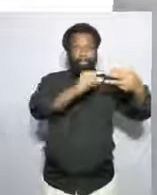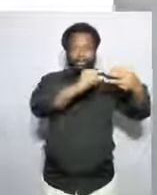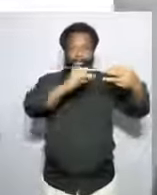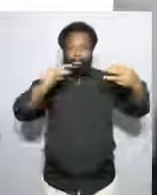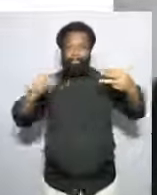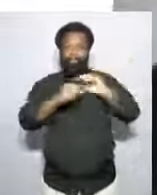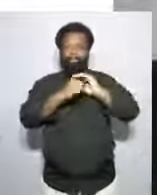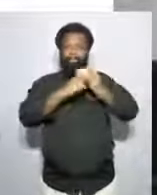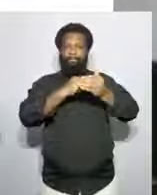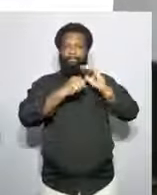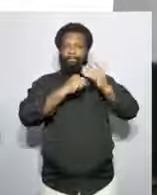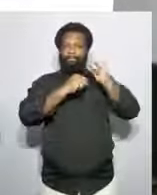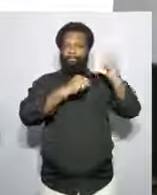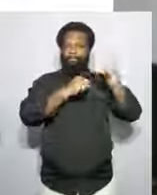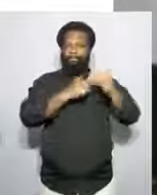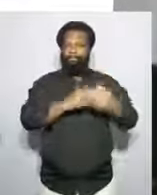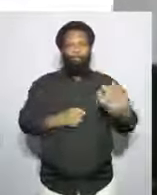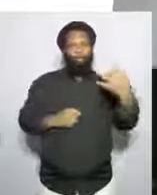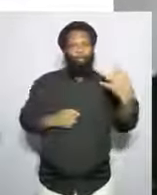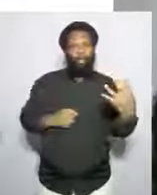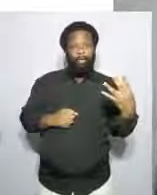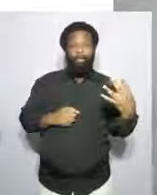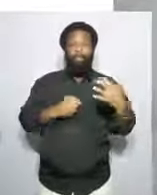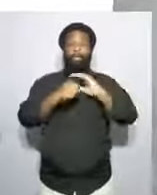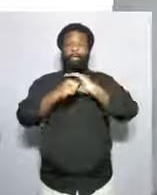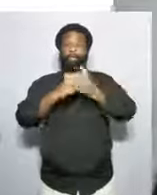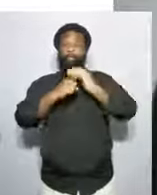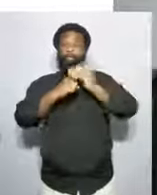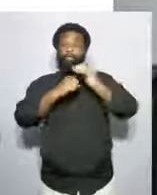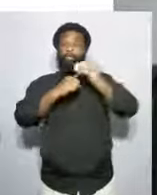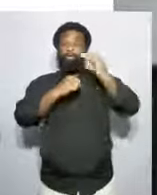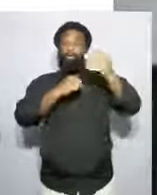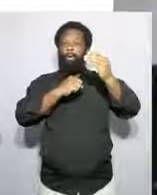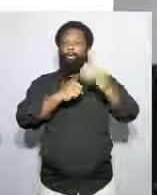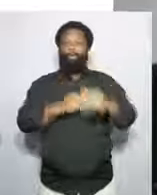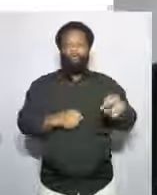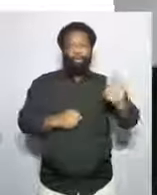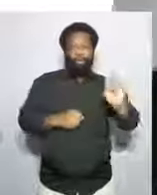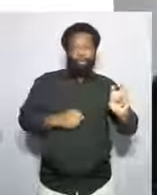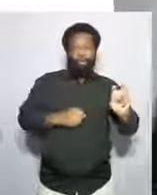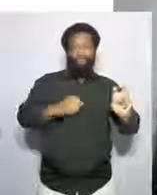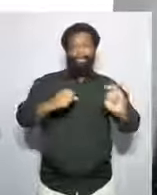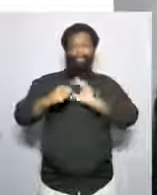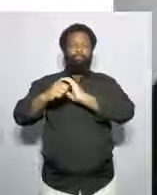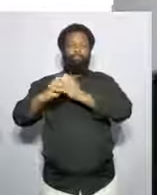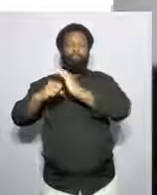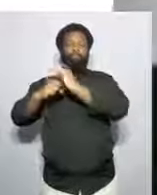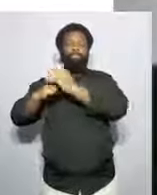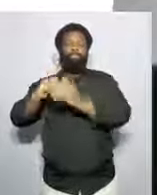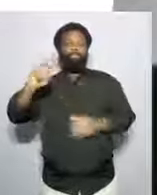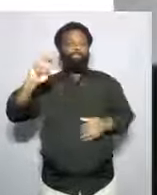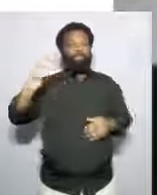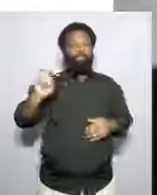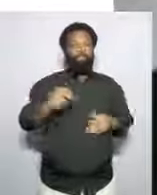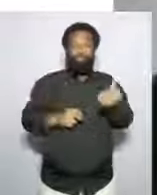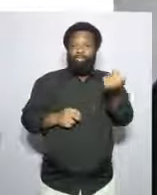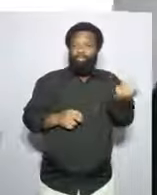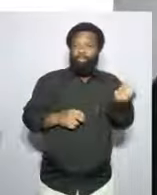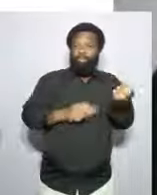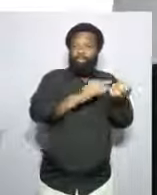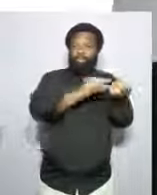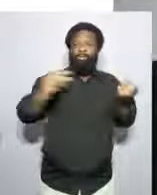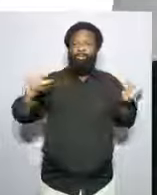período, três camadas. No quarto período, quatro camadas. No quinto período, cinco. No sexto